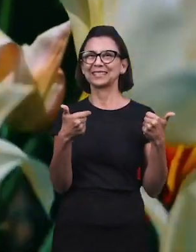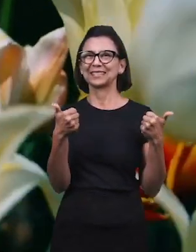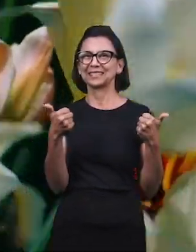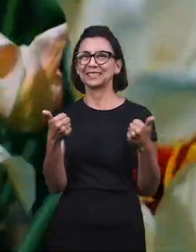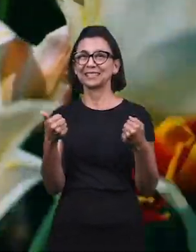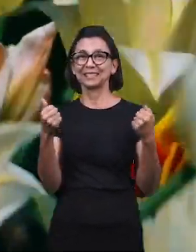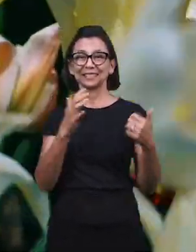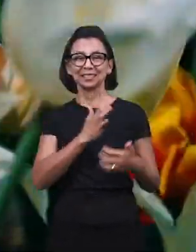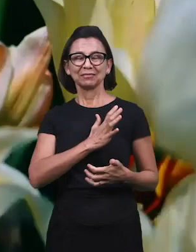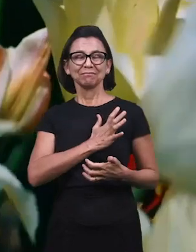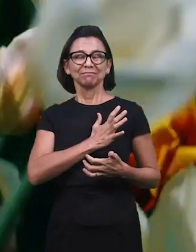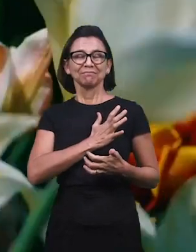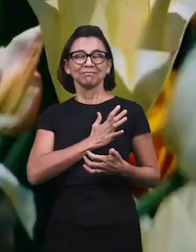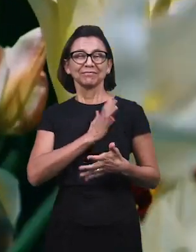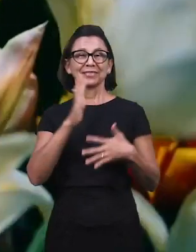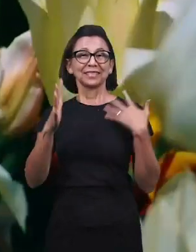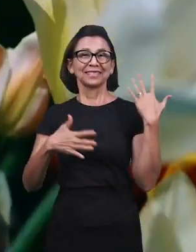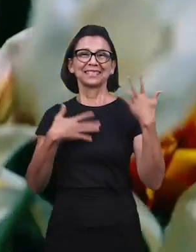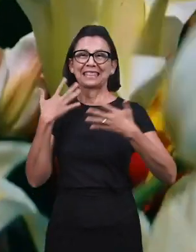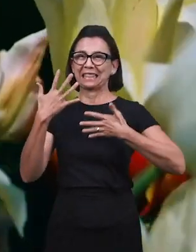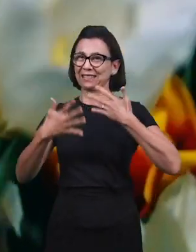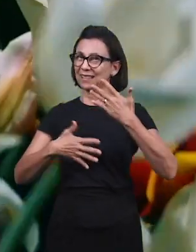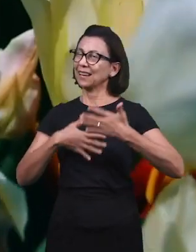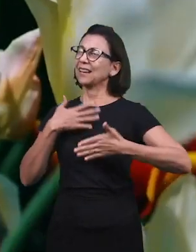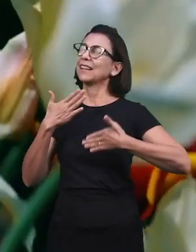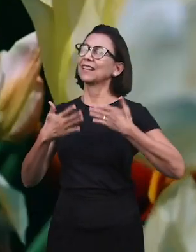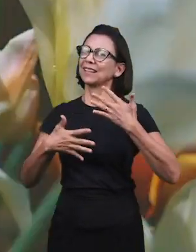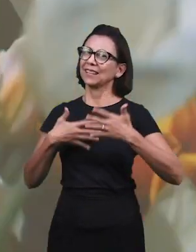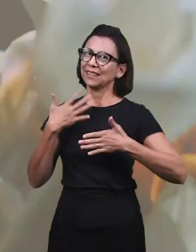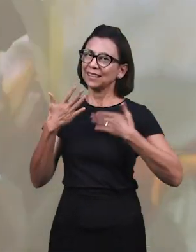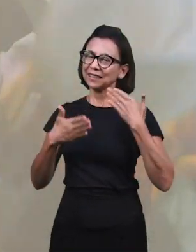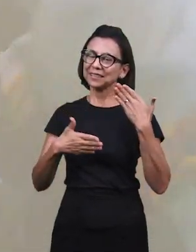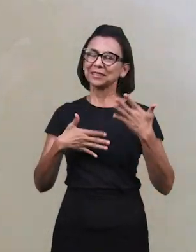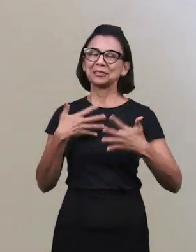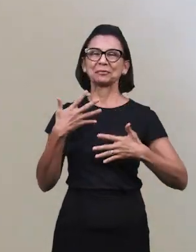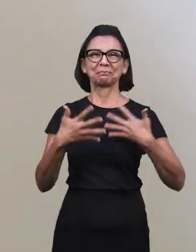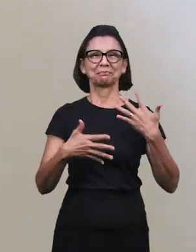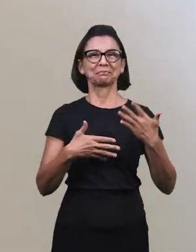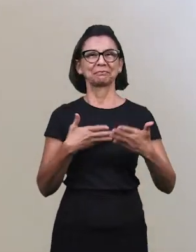gozo traz ao coração.